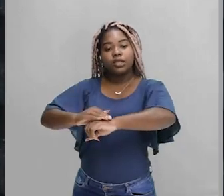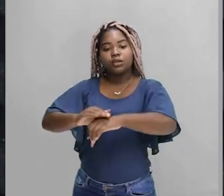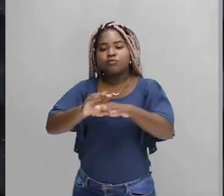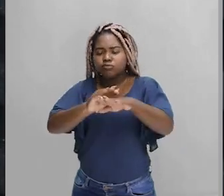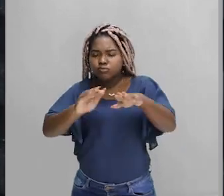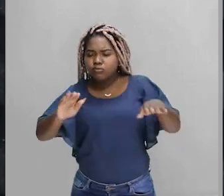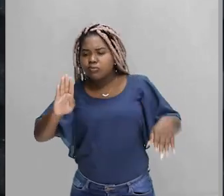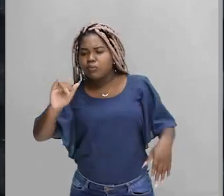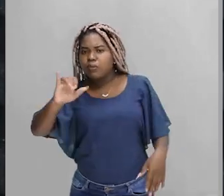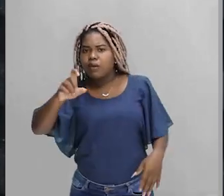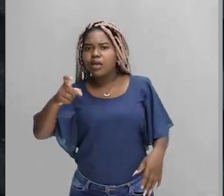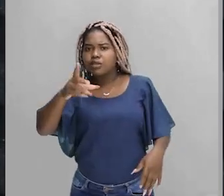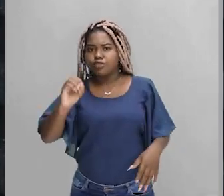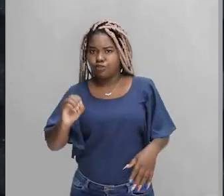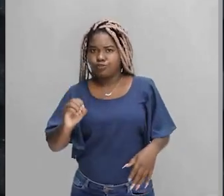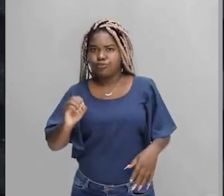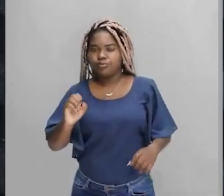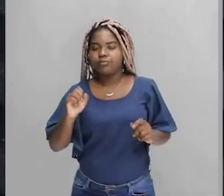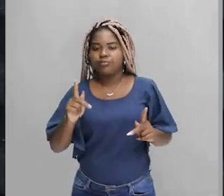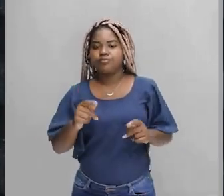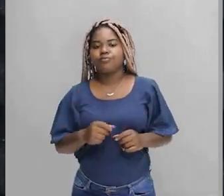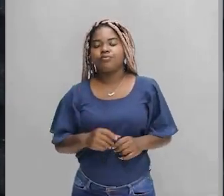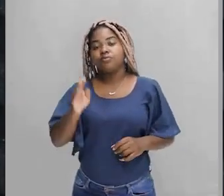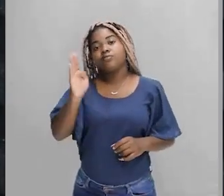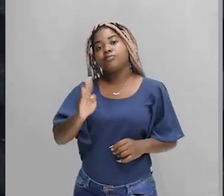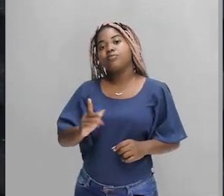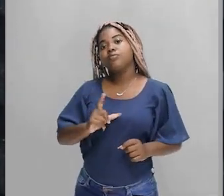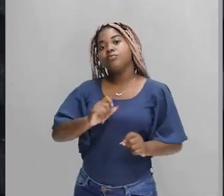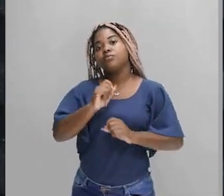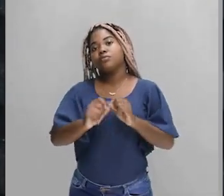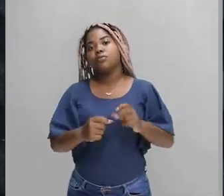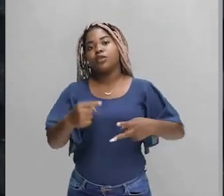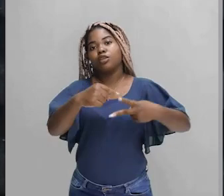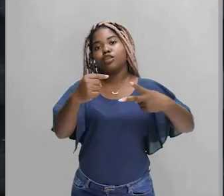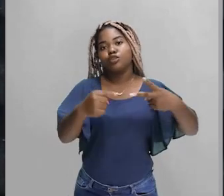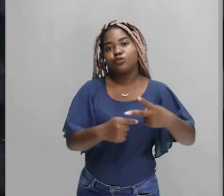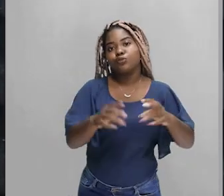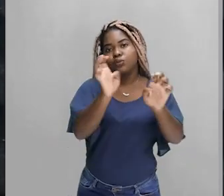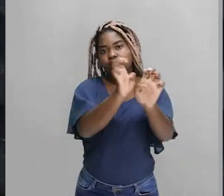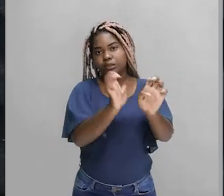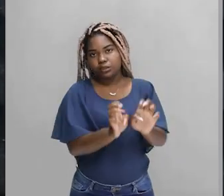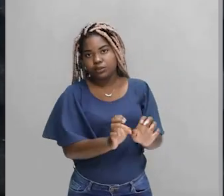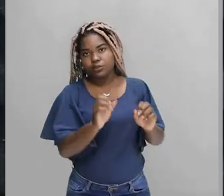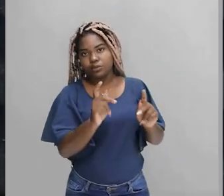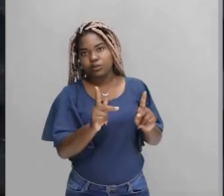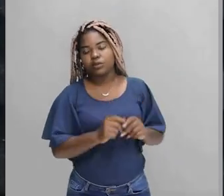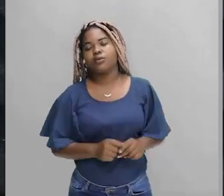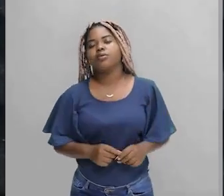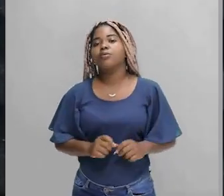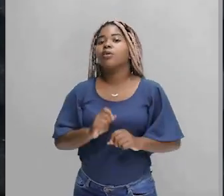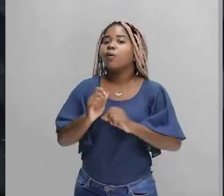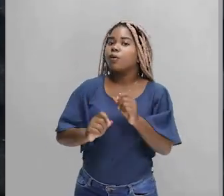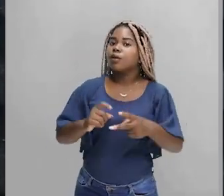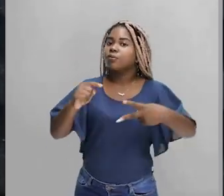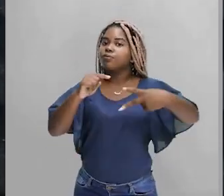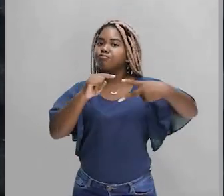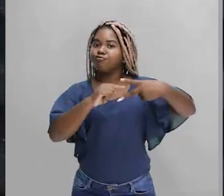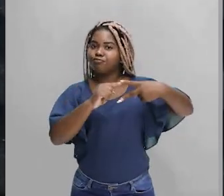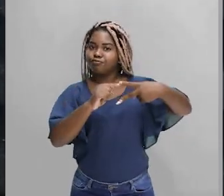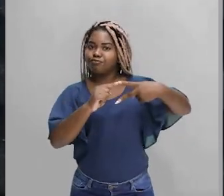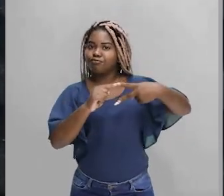A gente não tem grandes altitudes, tá certo? O Brasil vai apresentar apenas duas estruturas geológicas, que são quem?